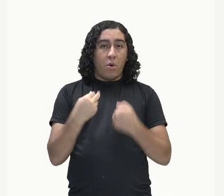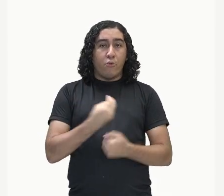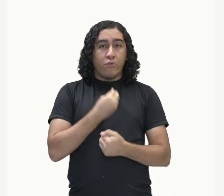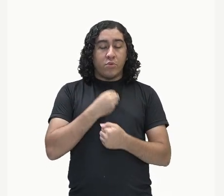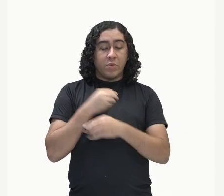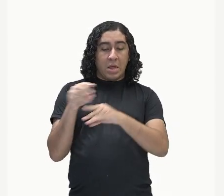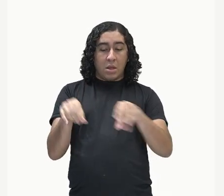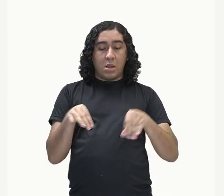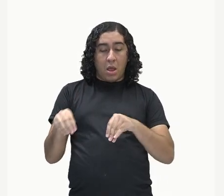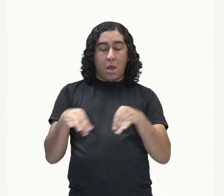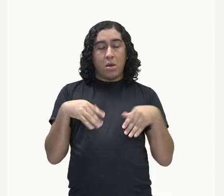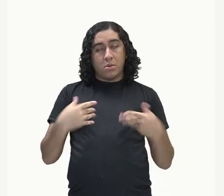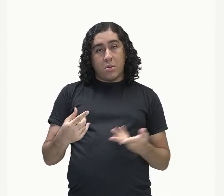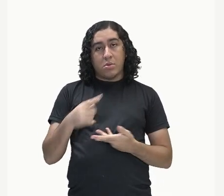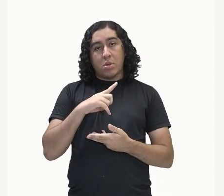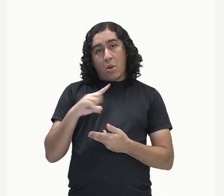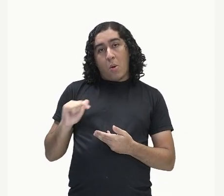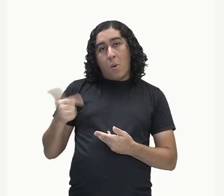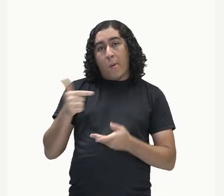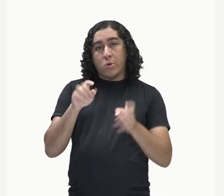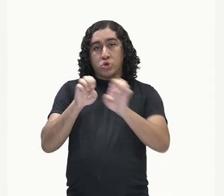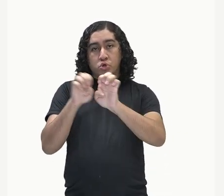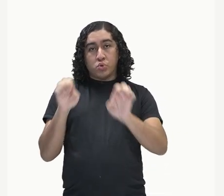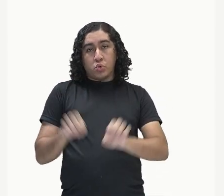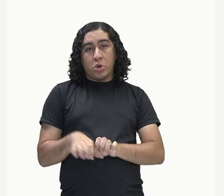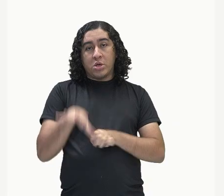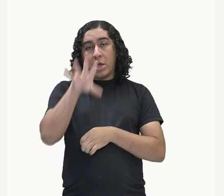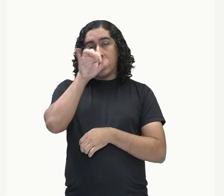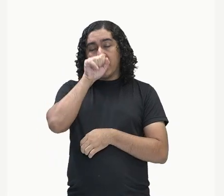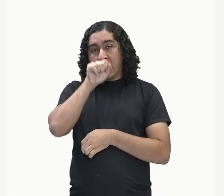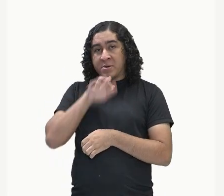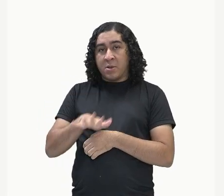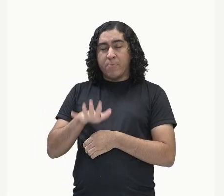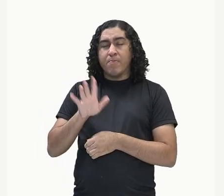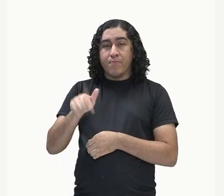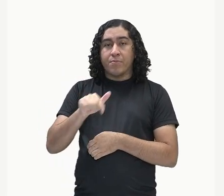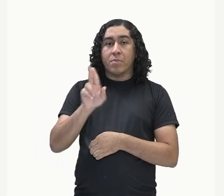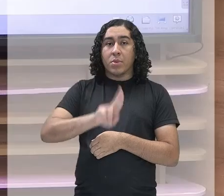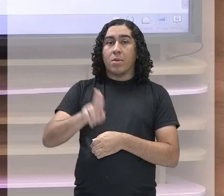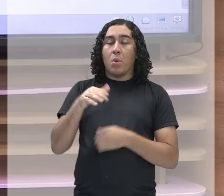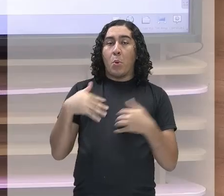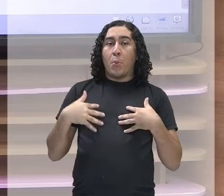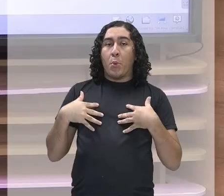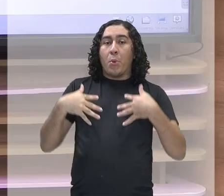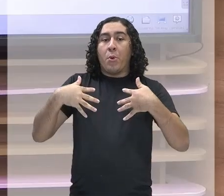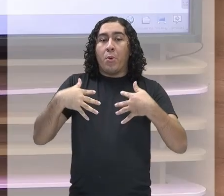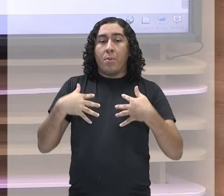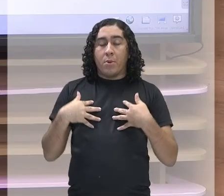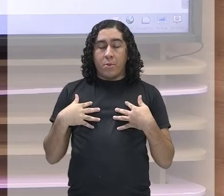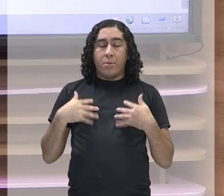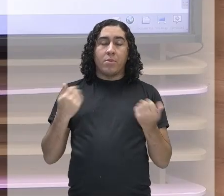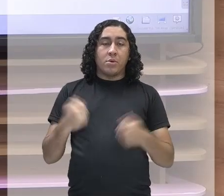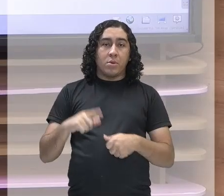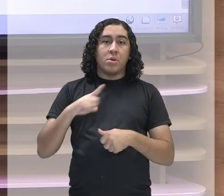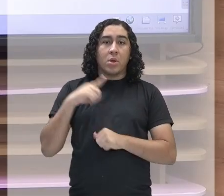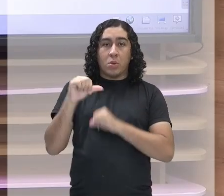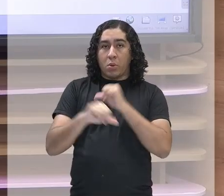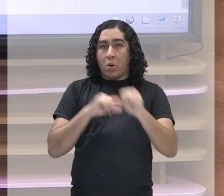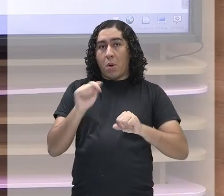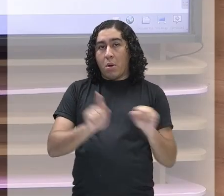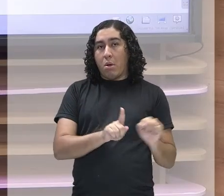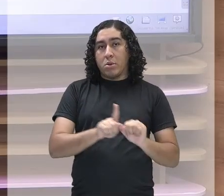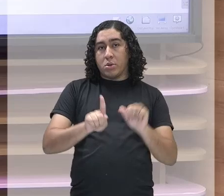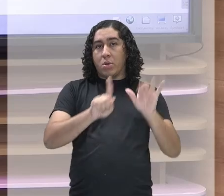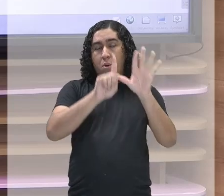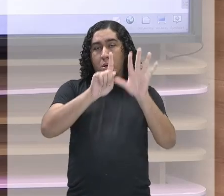terrestre, então ele já tem uma outra estrutura de respiração, que é o pulmão, né? O órgão onde ocorre ali, ó, a troca